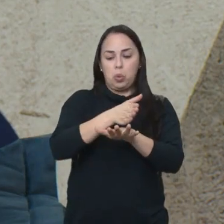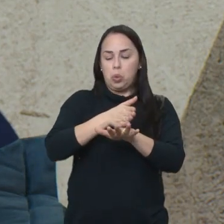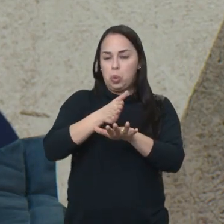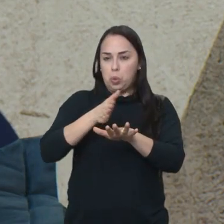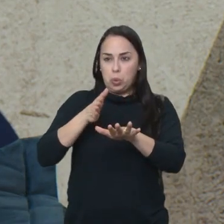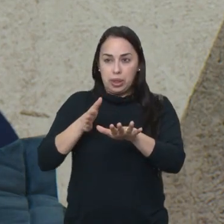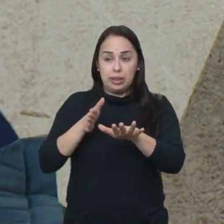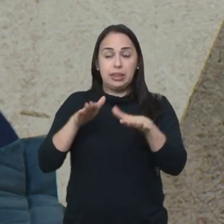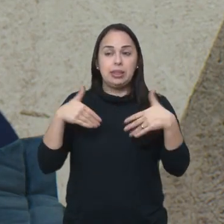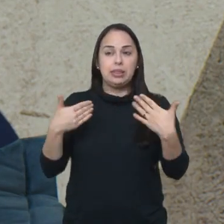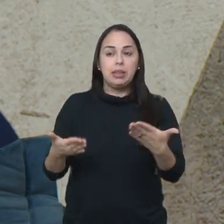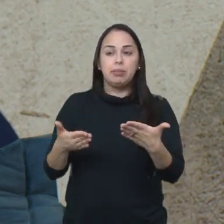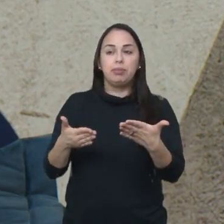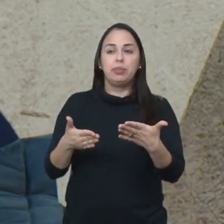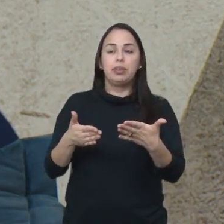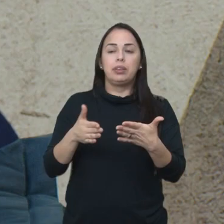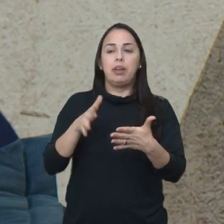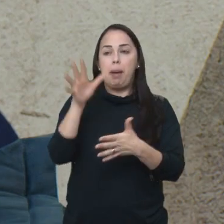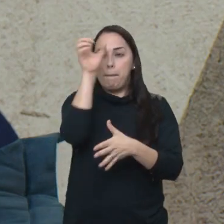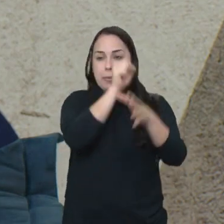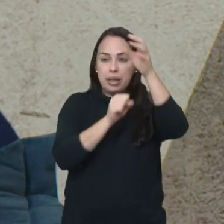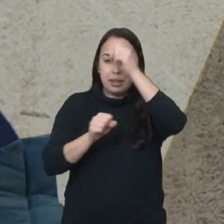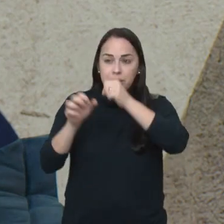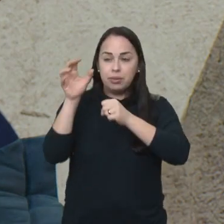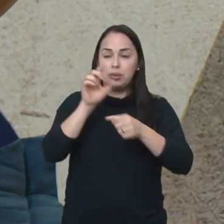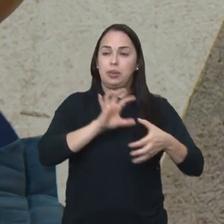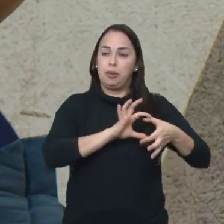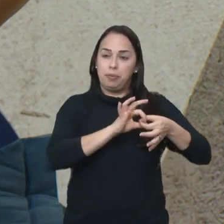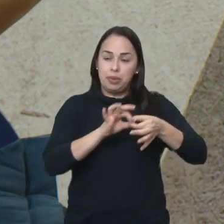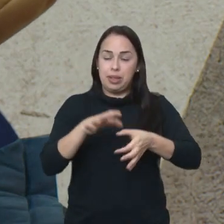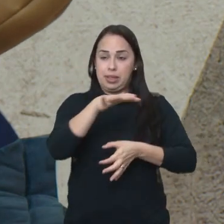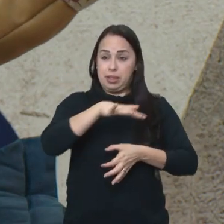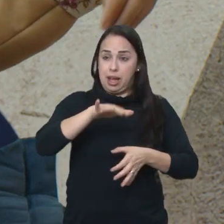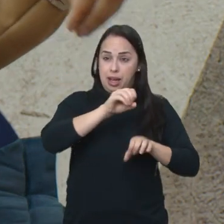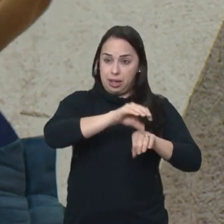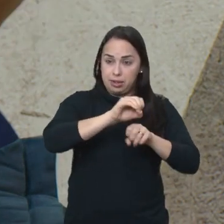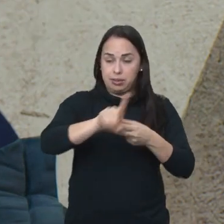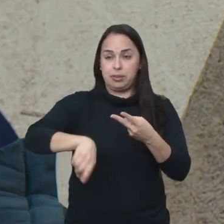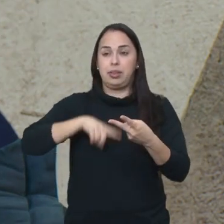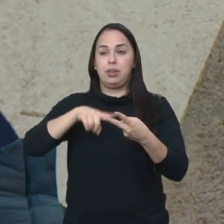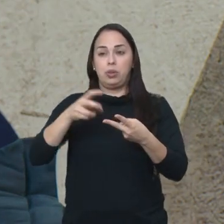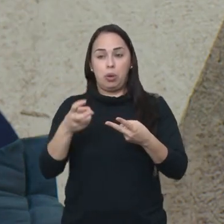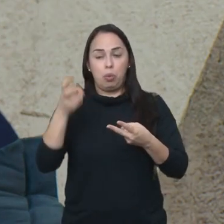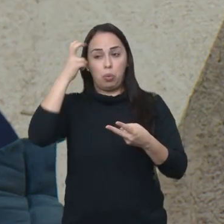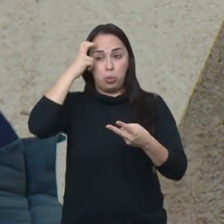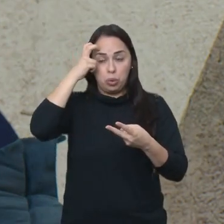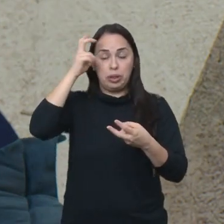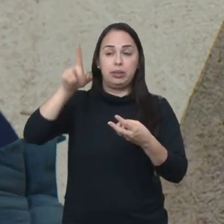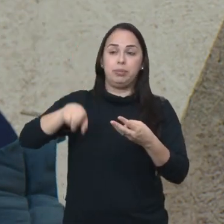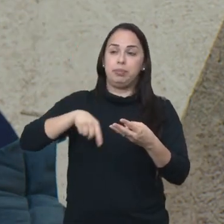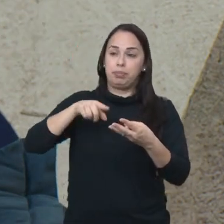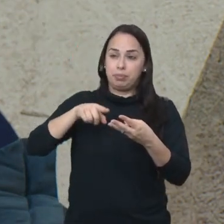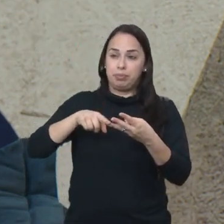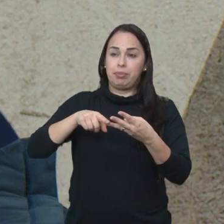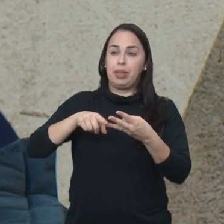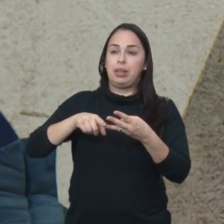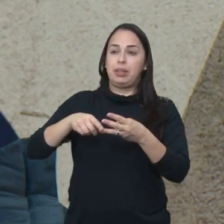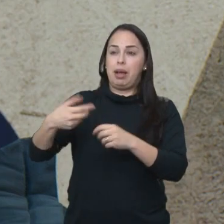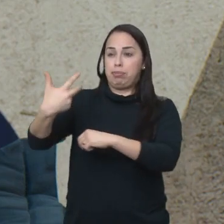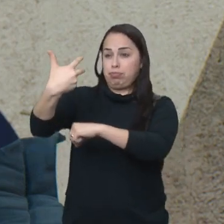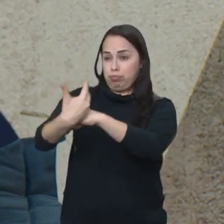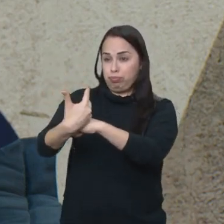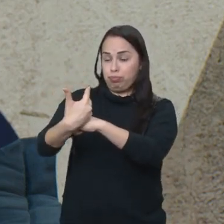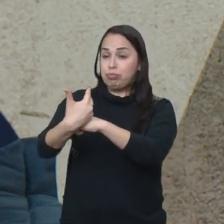muito amplas. Então, nessa especialização, você vai aprender um pouco do contexto educacional, do contexto cultural, do